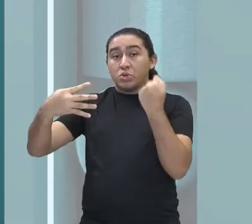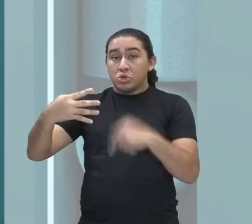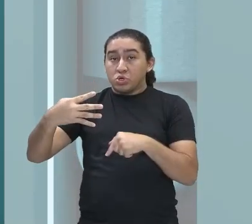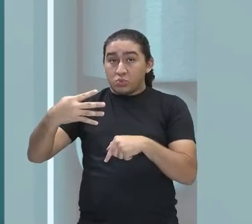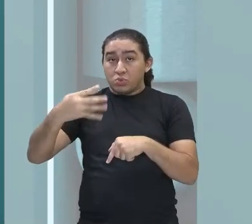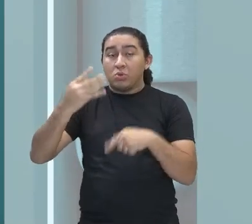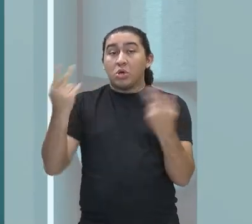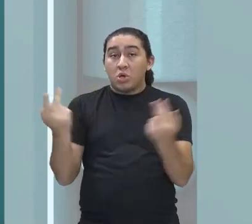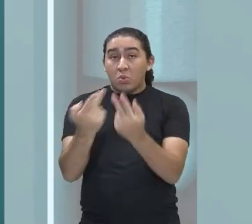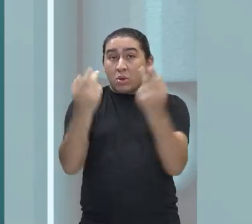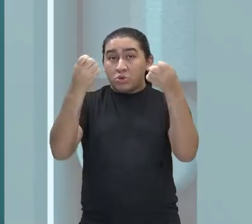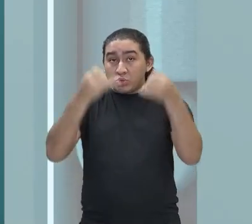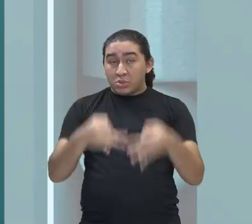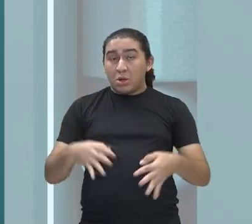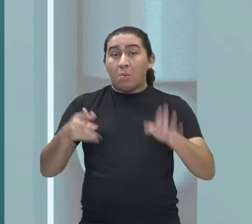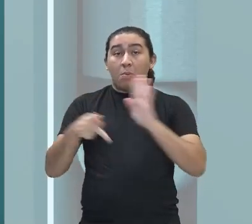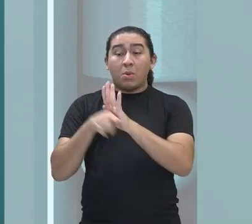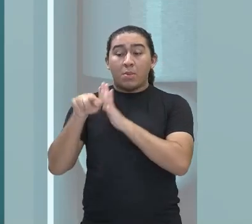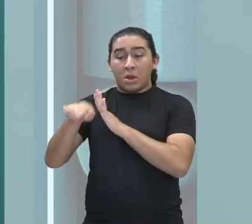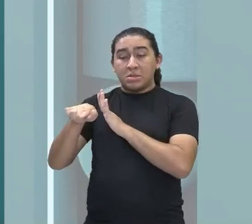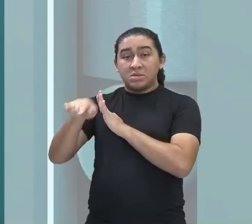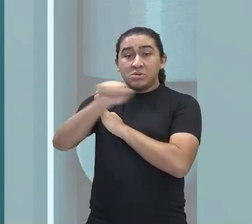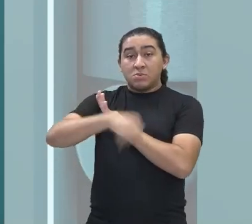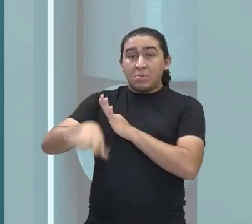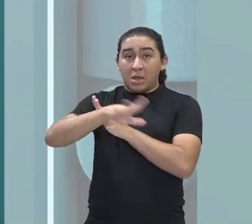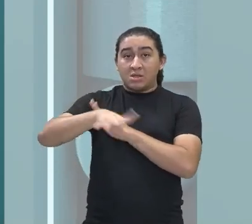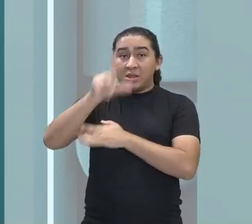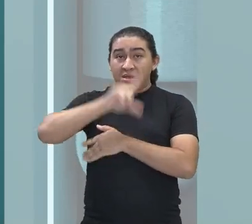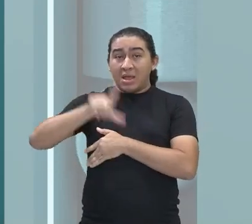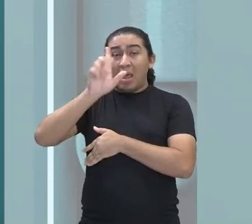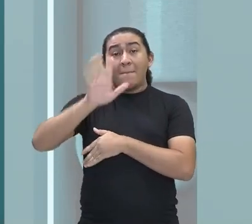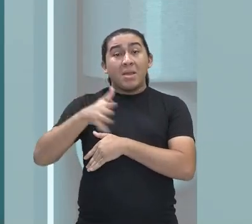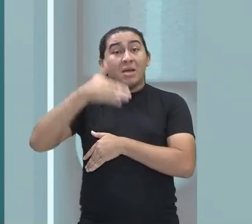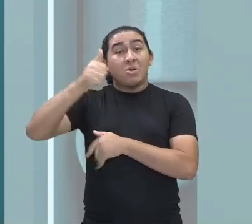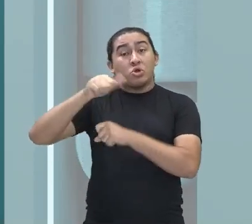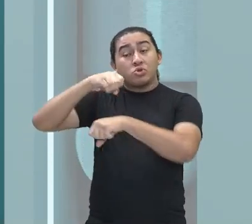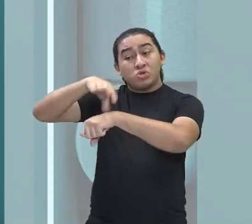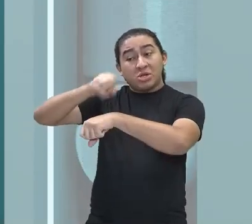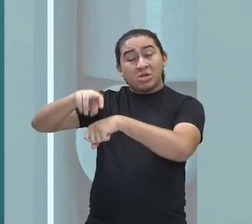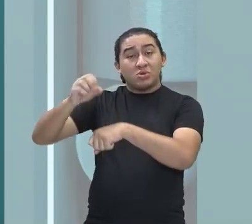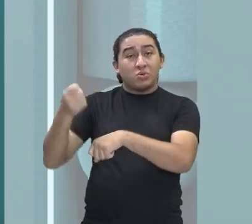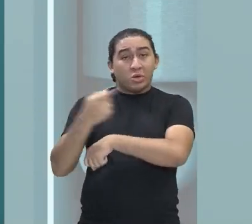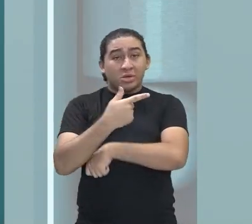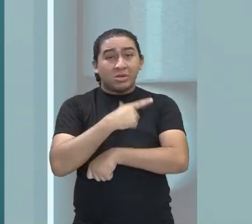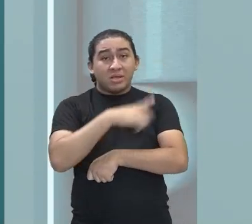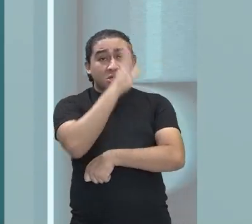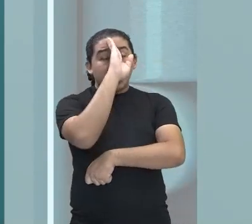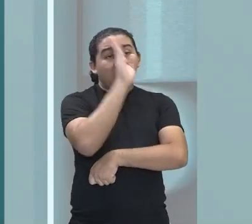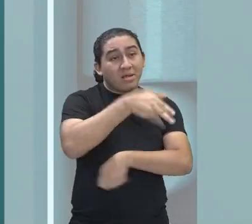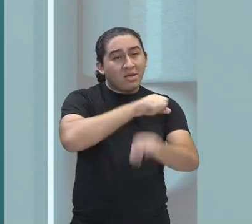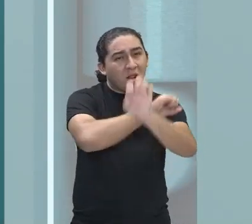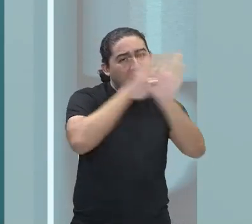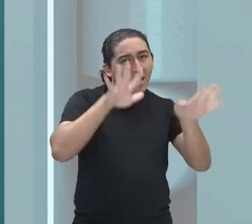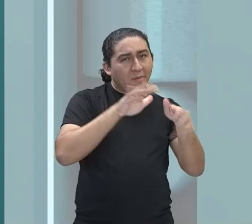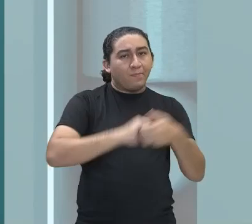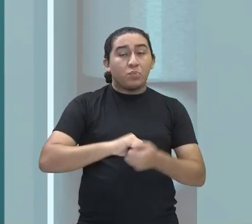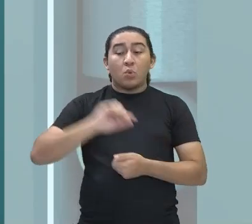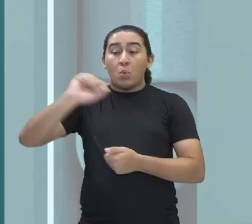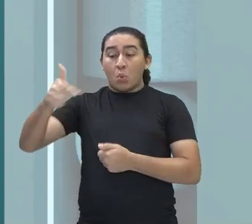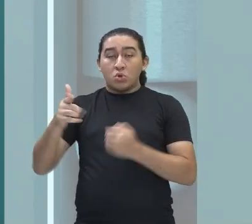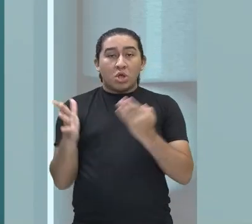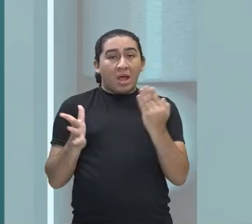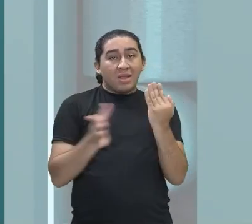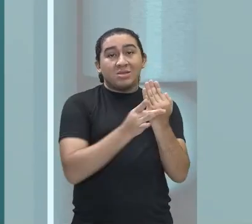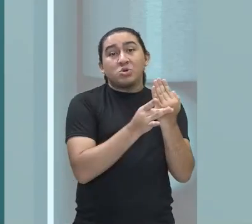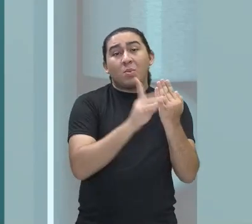nome diz, ele vai sugerir. É muito melhor sugerir do que falar abertamente. Lá no realismo,